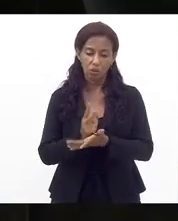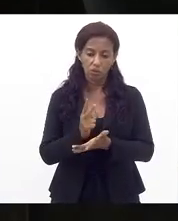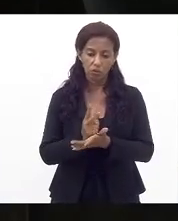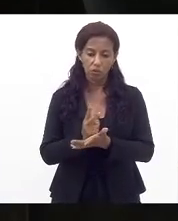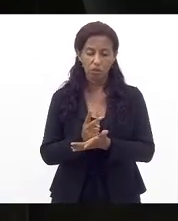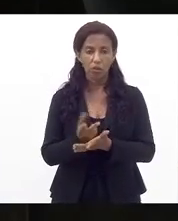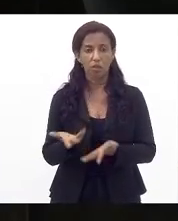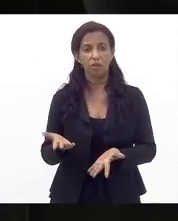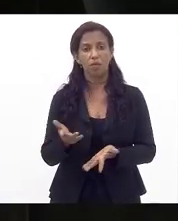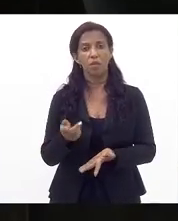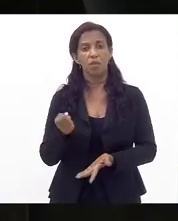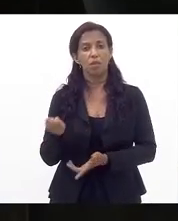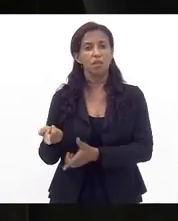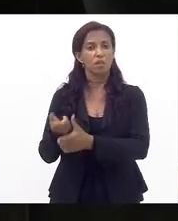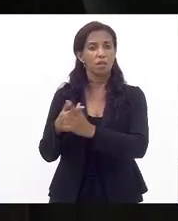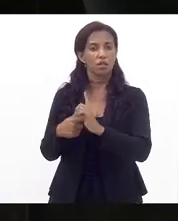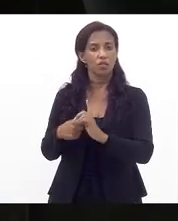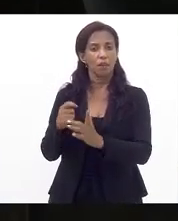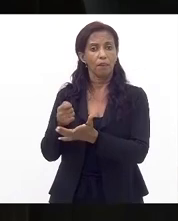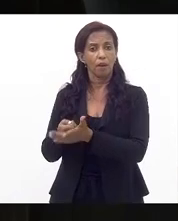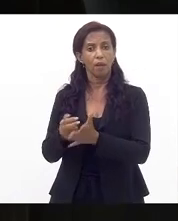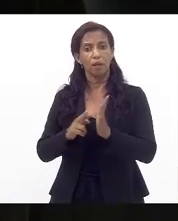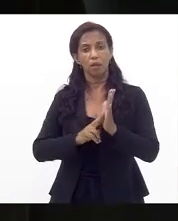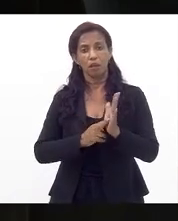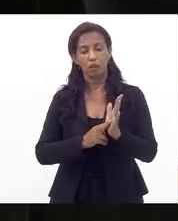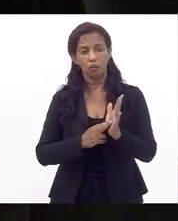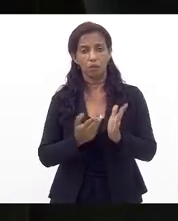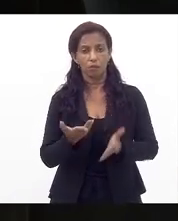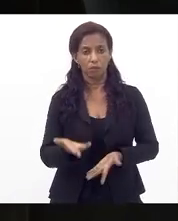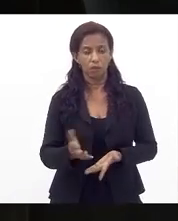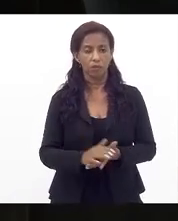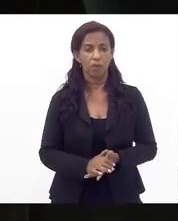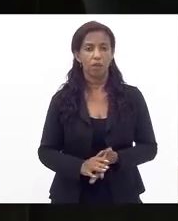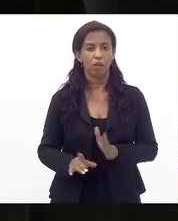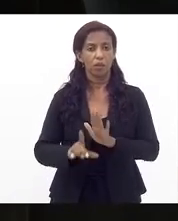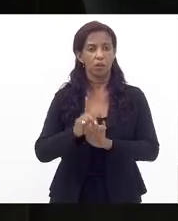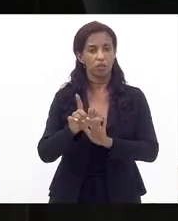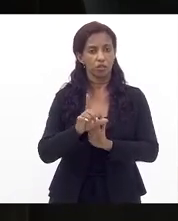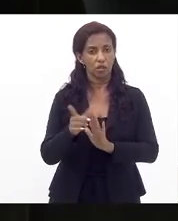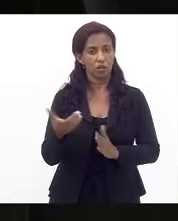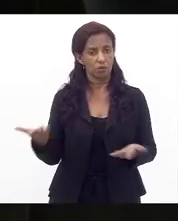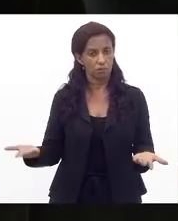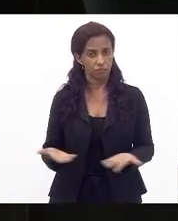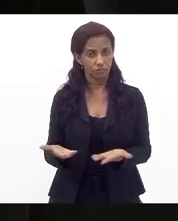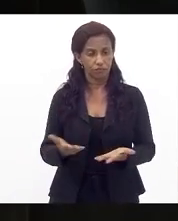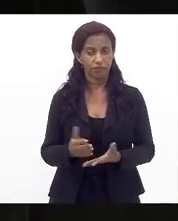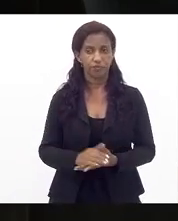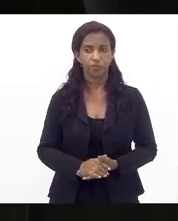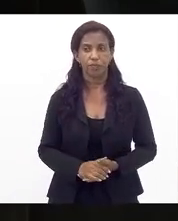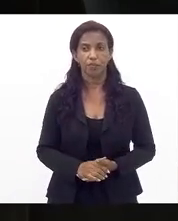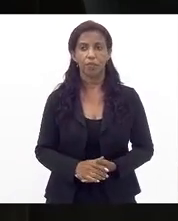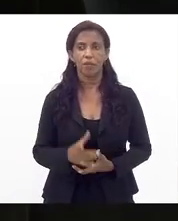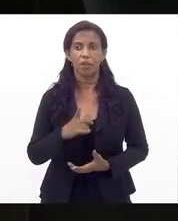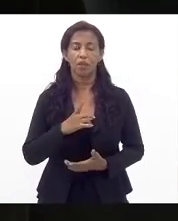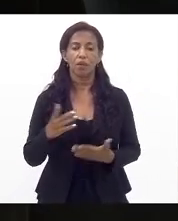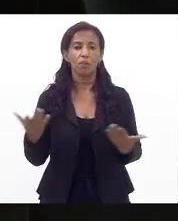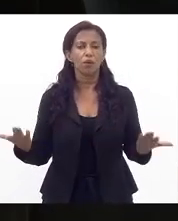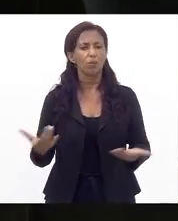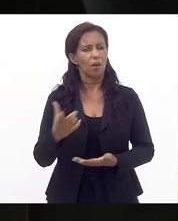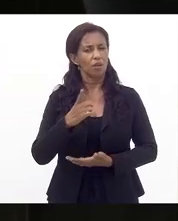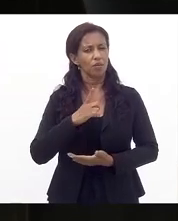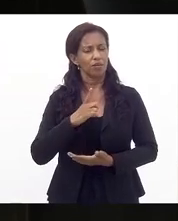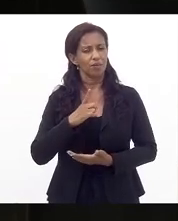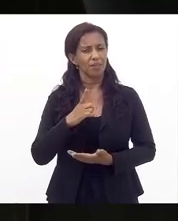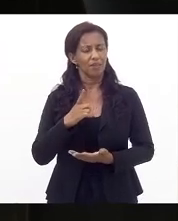regime sem pagamento da dívida até que sair se a regulamentação da legislação existente eu acho que a gente